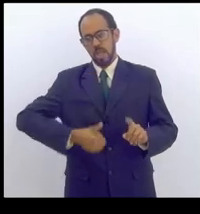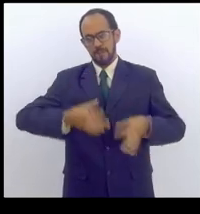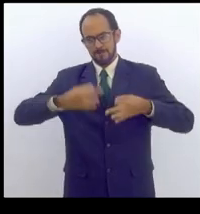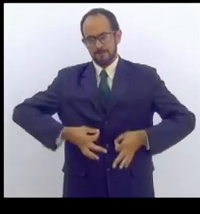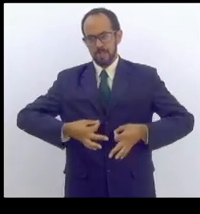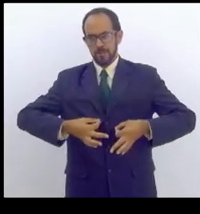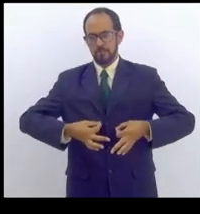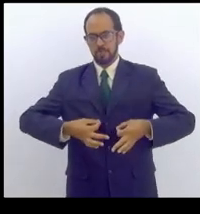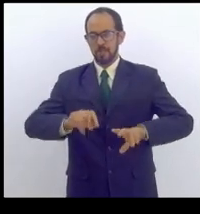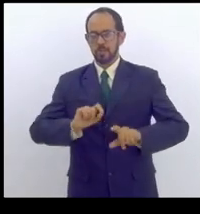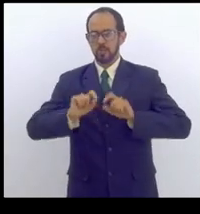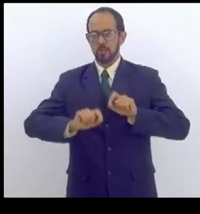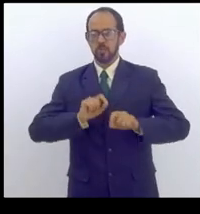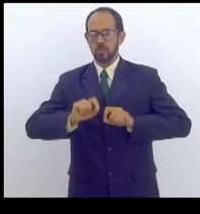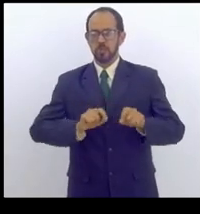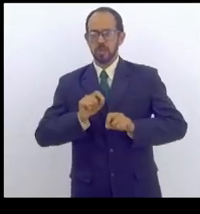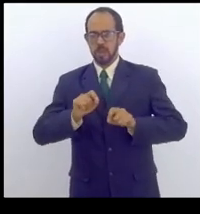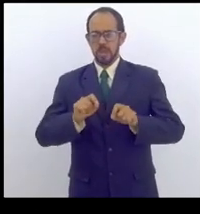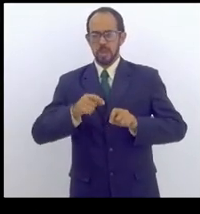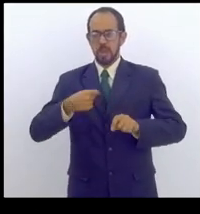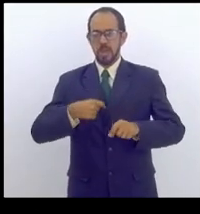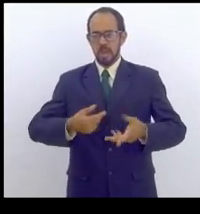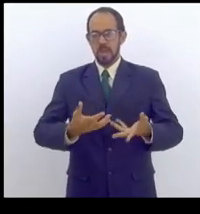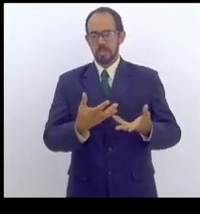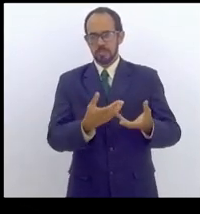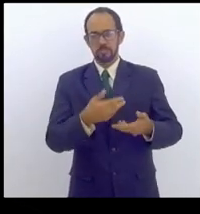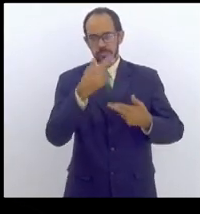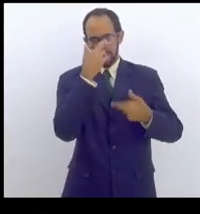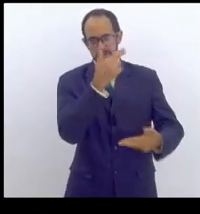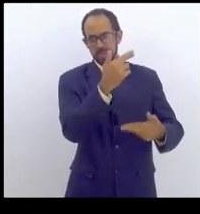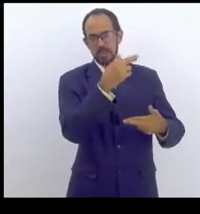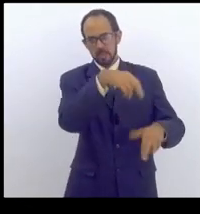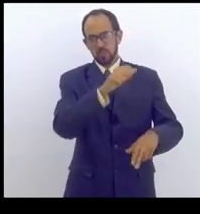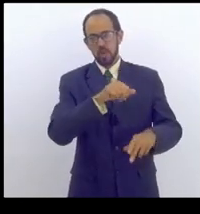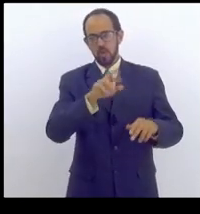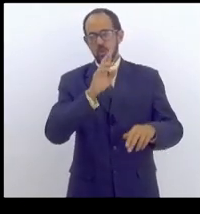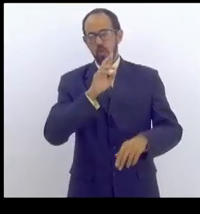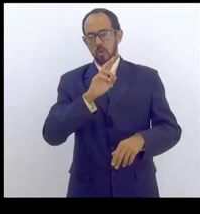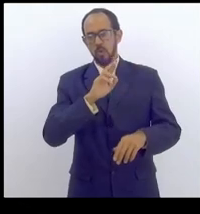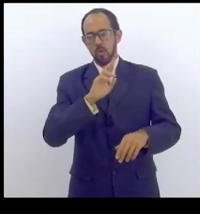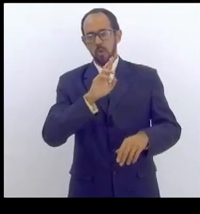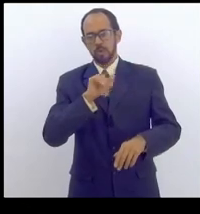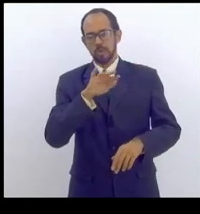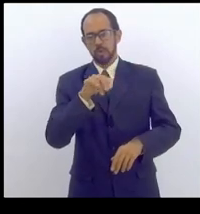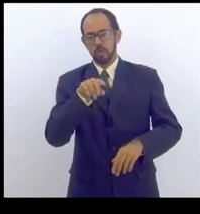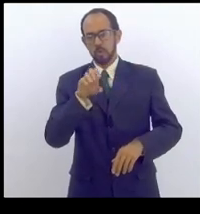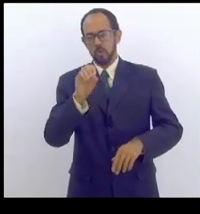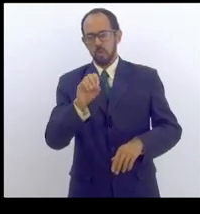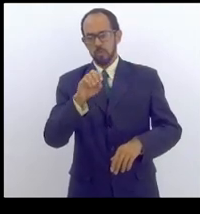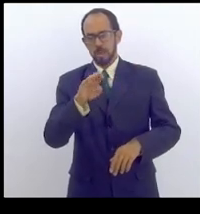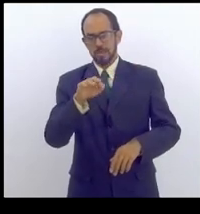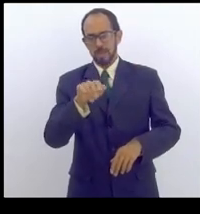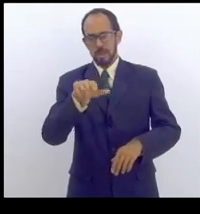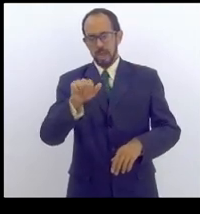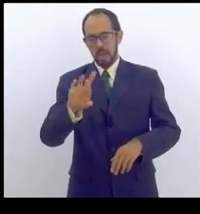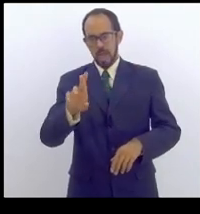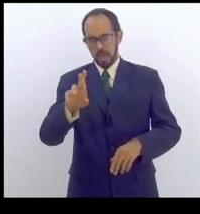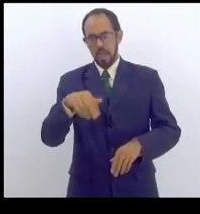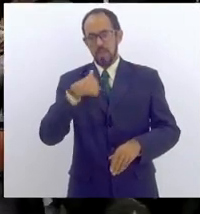do nosso presidente Rodrigo Bacelar e falei que podia confiar. E assim foi recíproco. Então, o meu voto é sim.